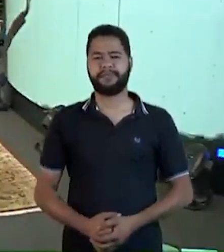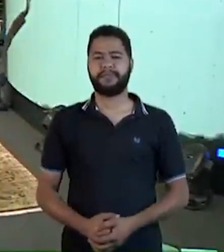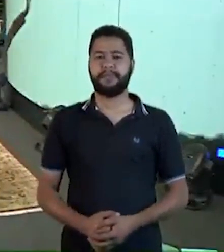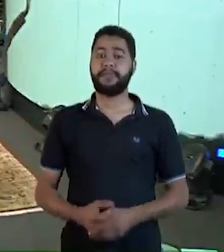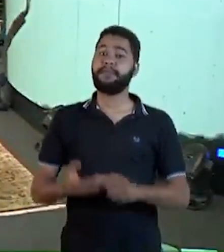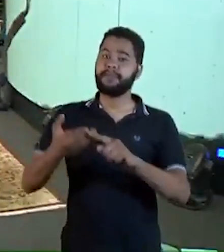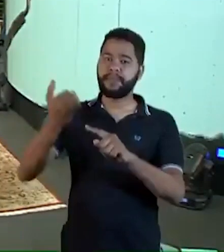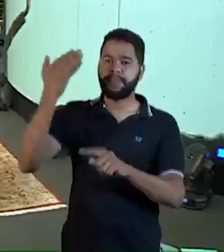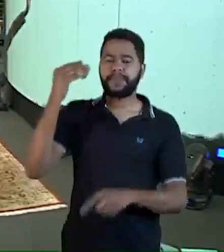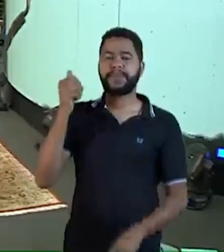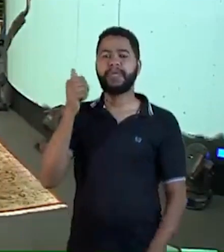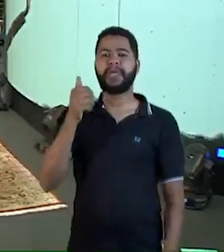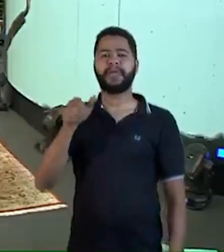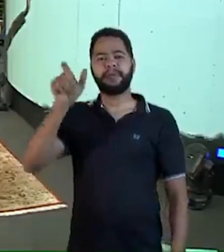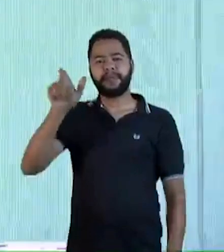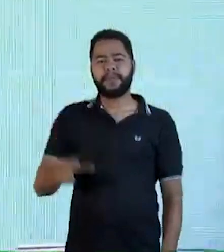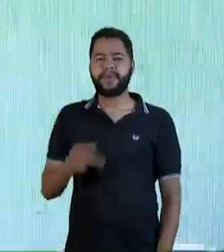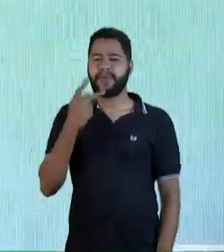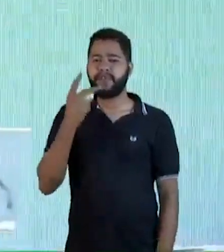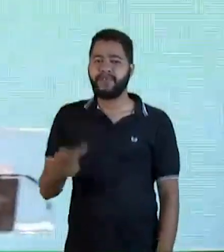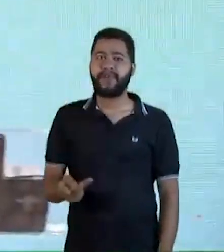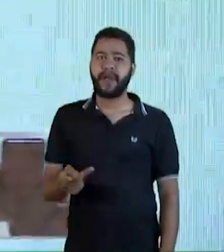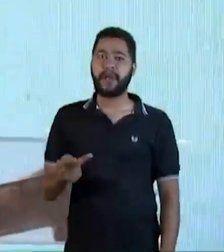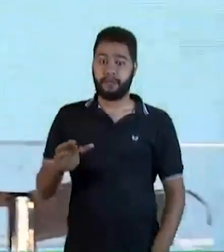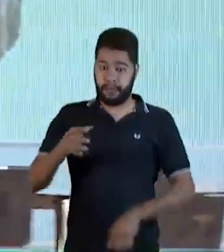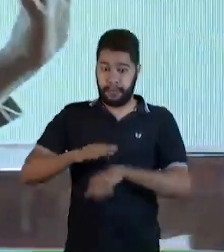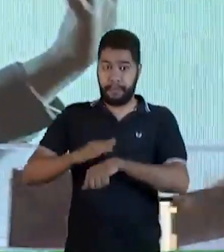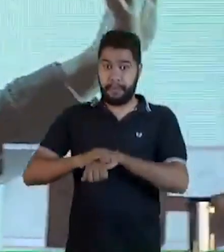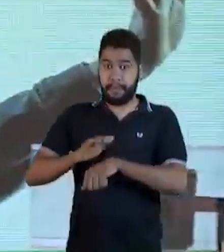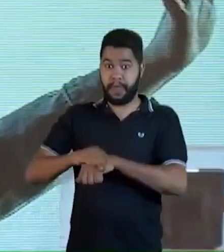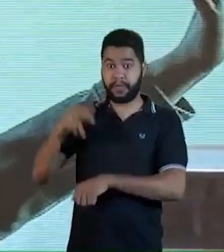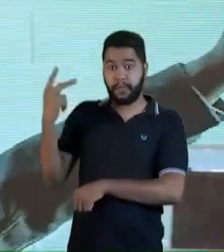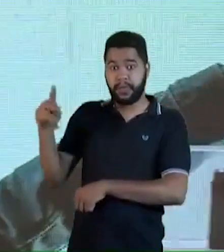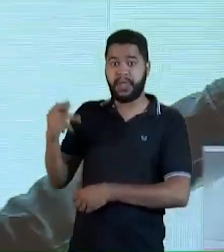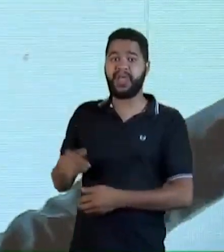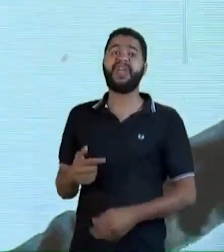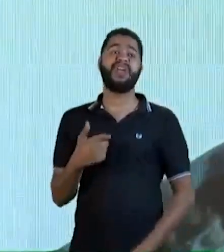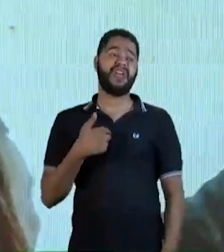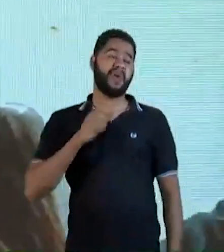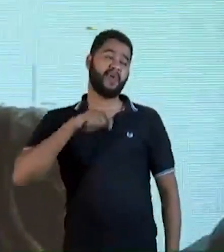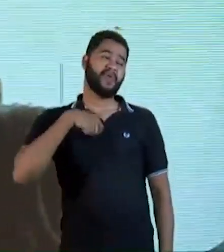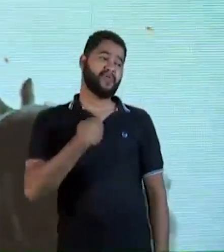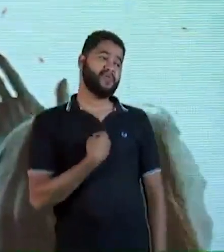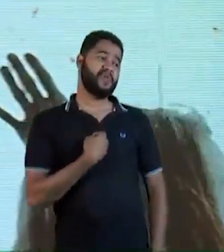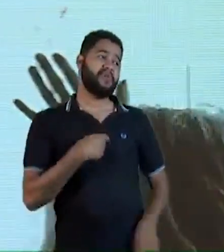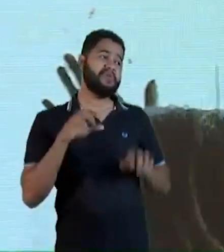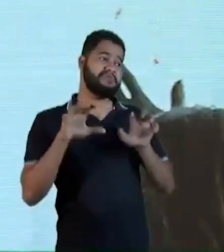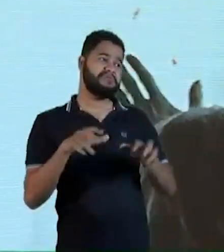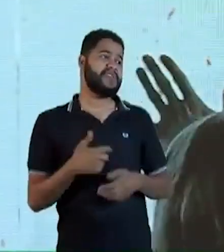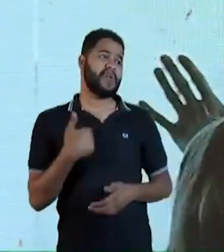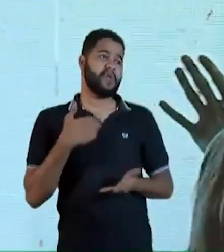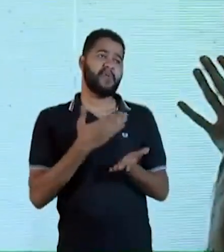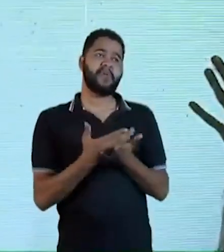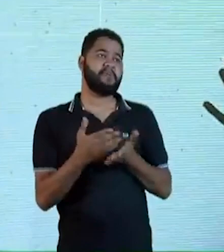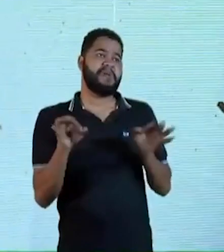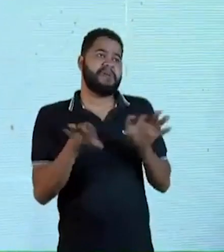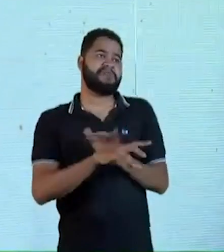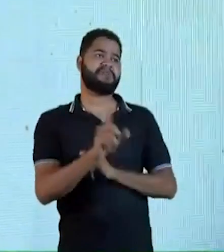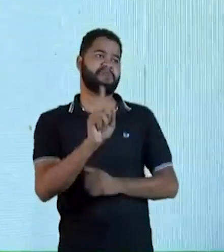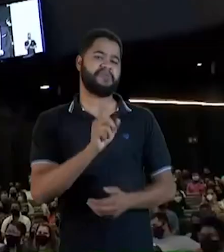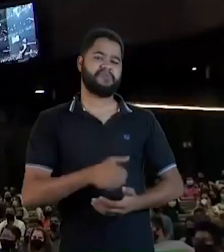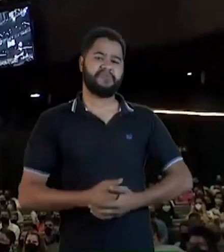e esses dia eu vi uma pessoa falando aqui eu tô falando dela e é eu sou assim mesmo eu começo as coisas não termino